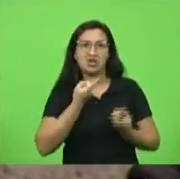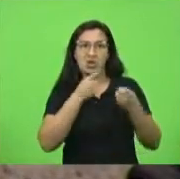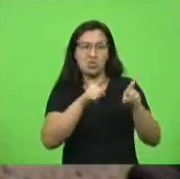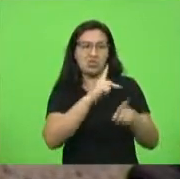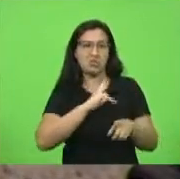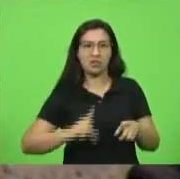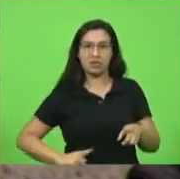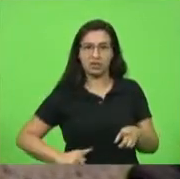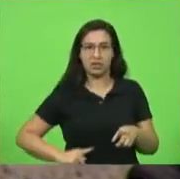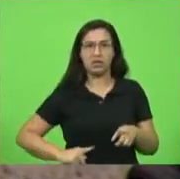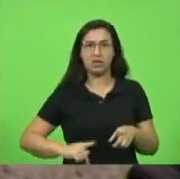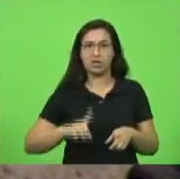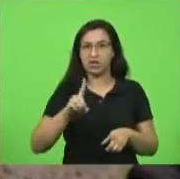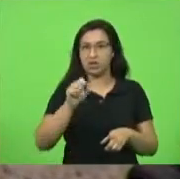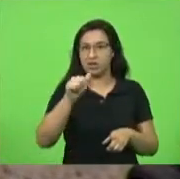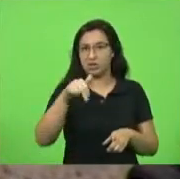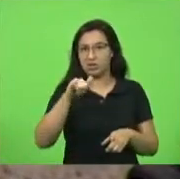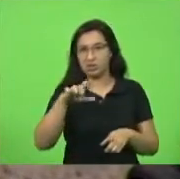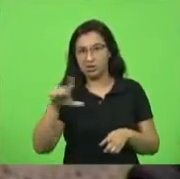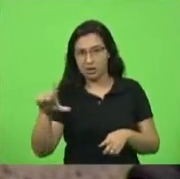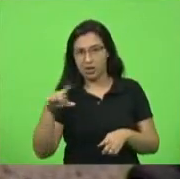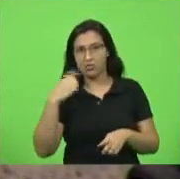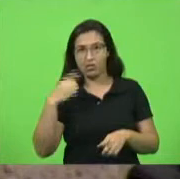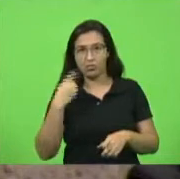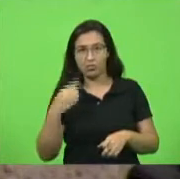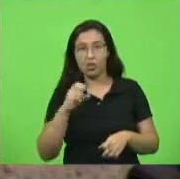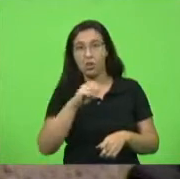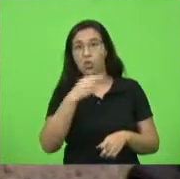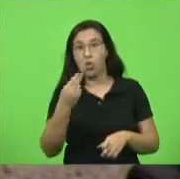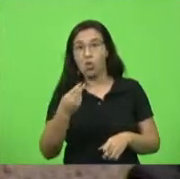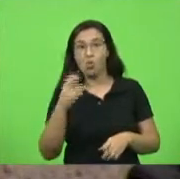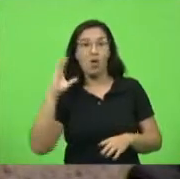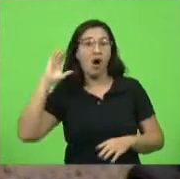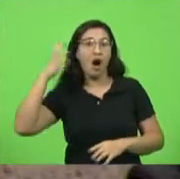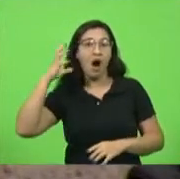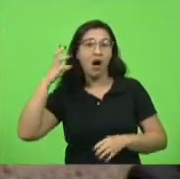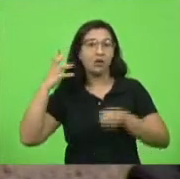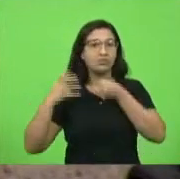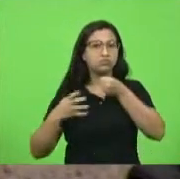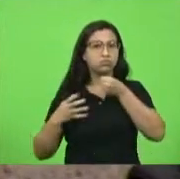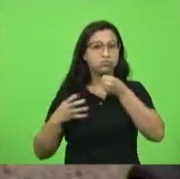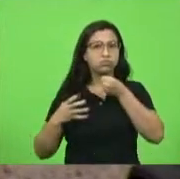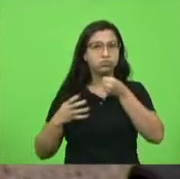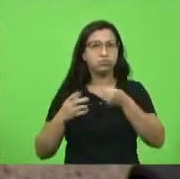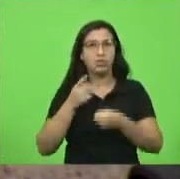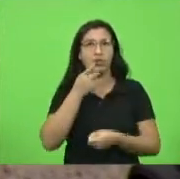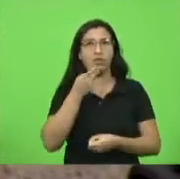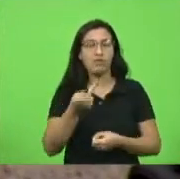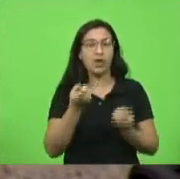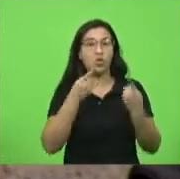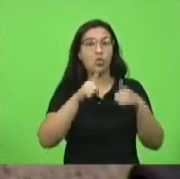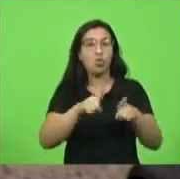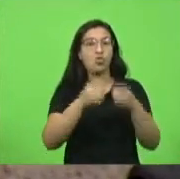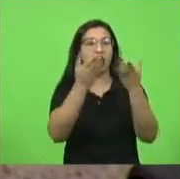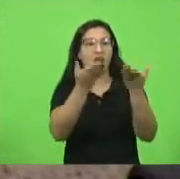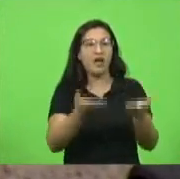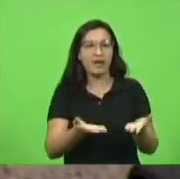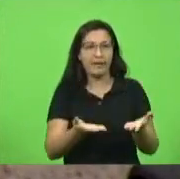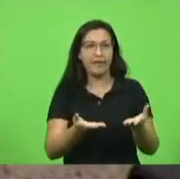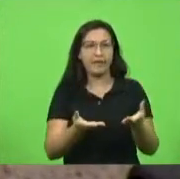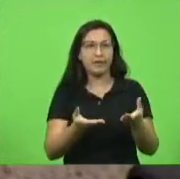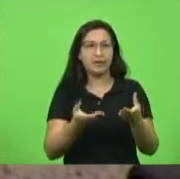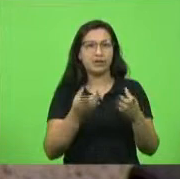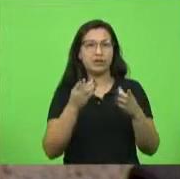pode ser para os radialistas que falaram uma infelicidade sobre os criminosos de Criciúma. Não